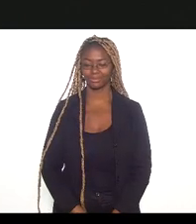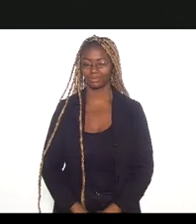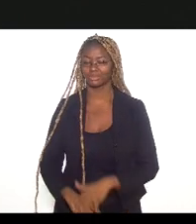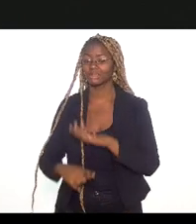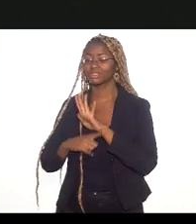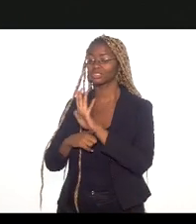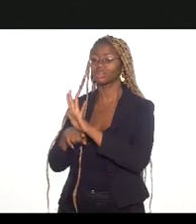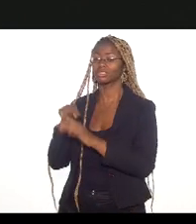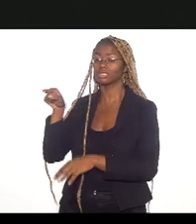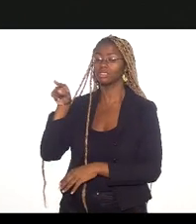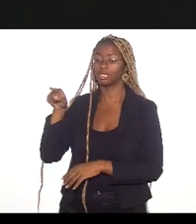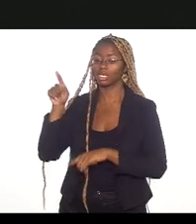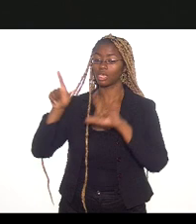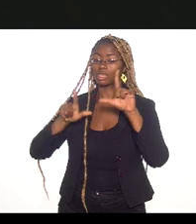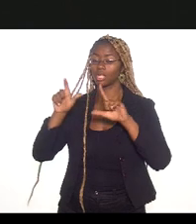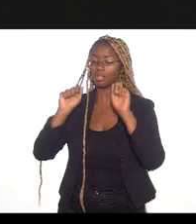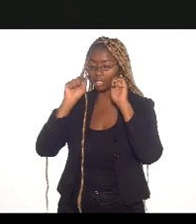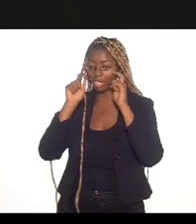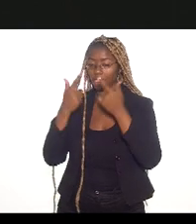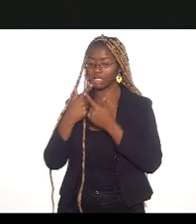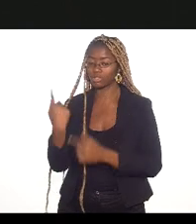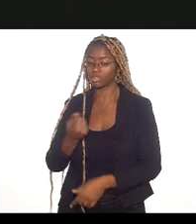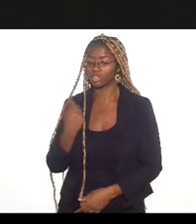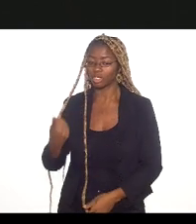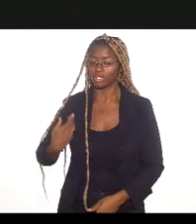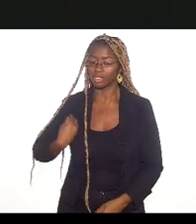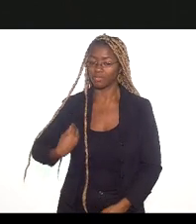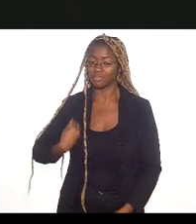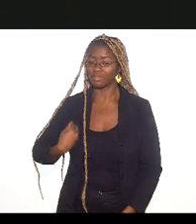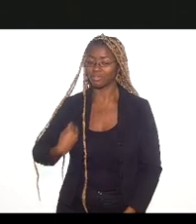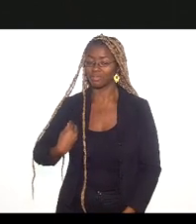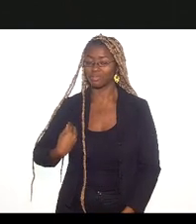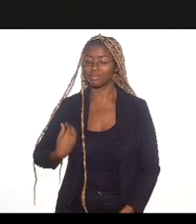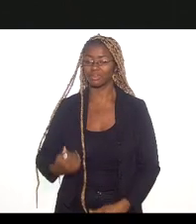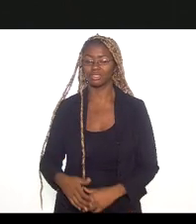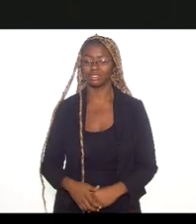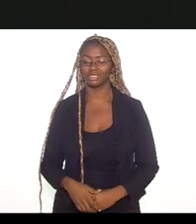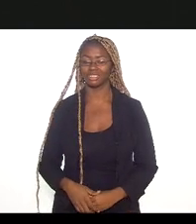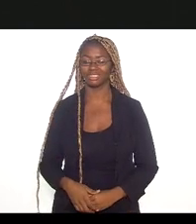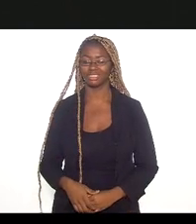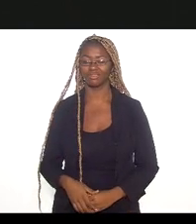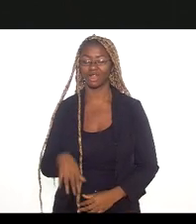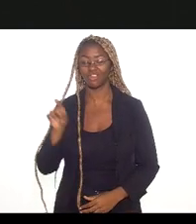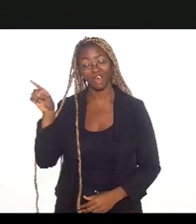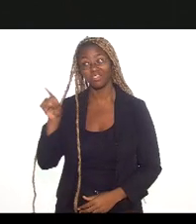Alerte. Estamos ao vivo na TV Alerte. Mônica, dá o bafinho lá na nuca.